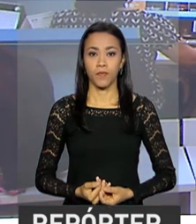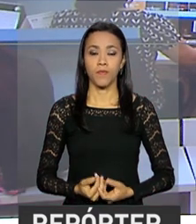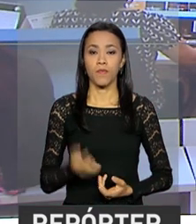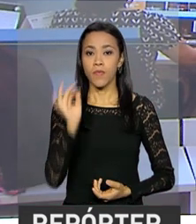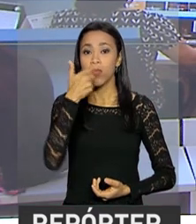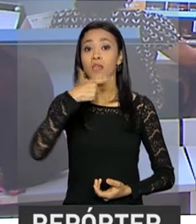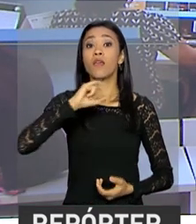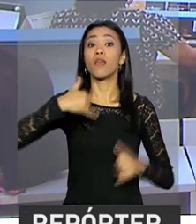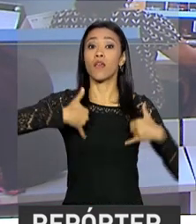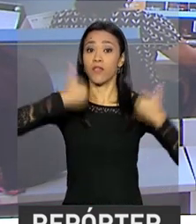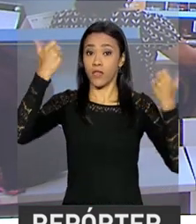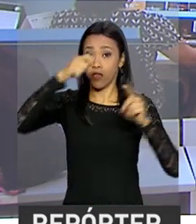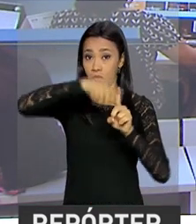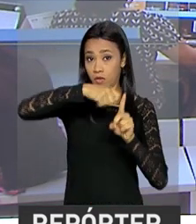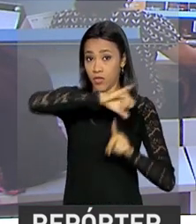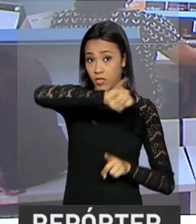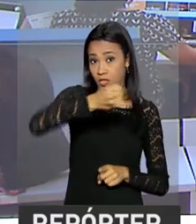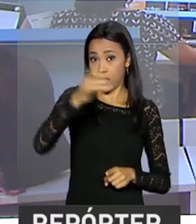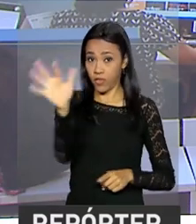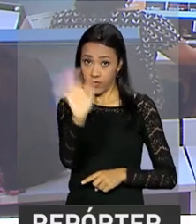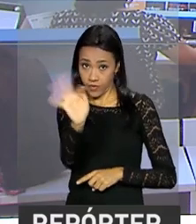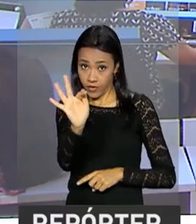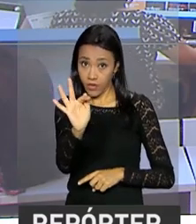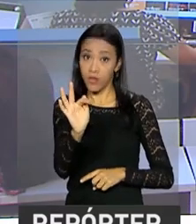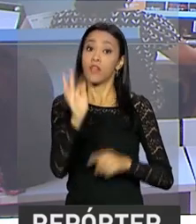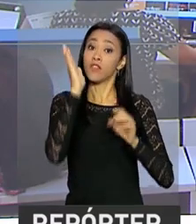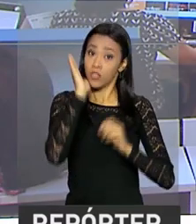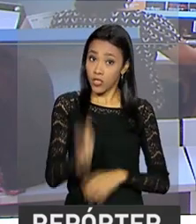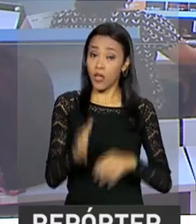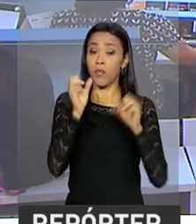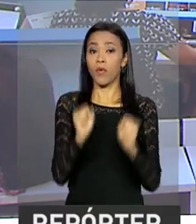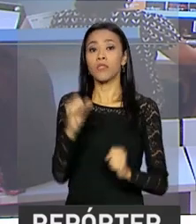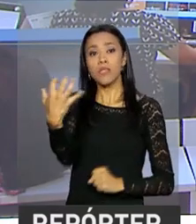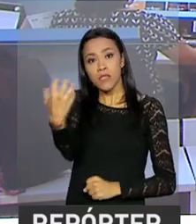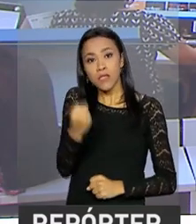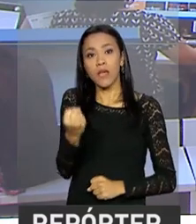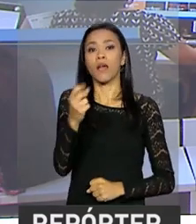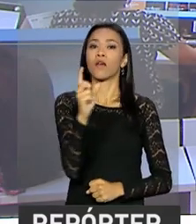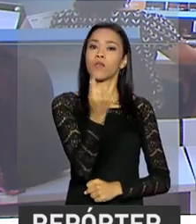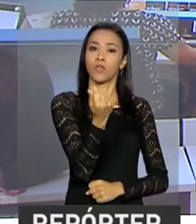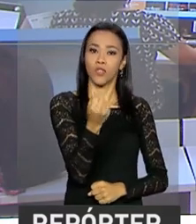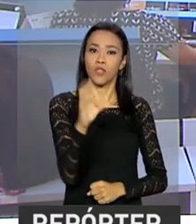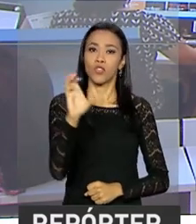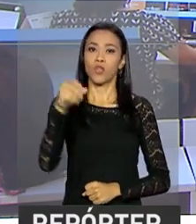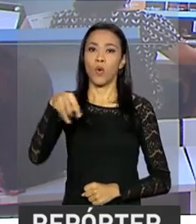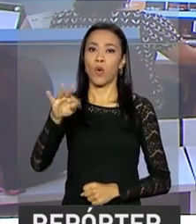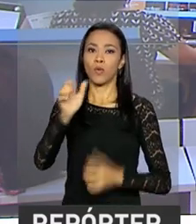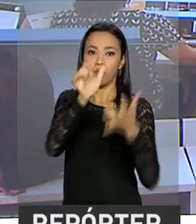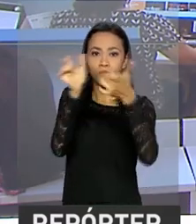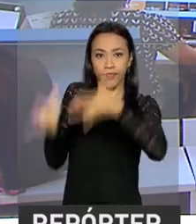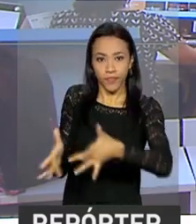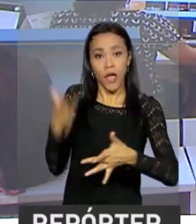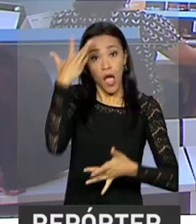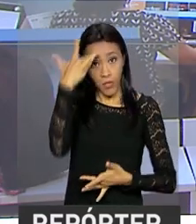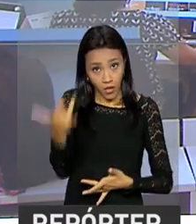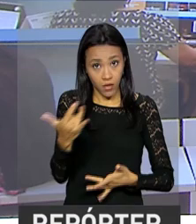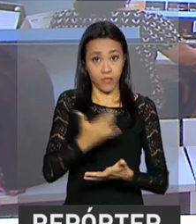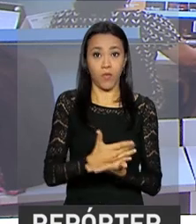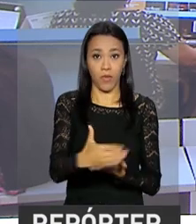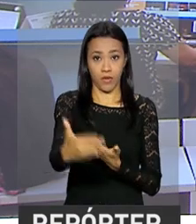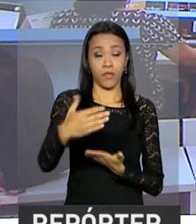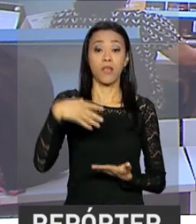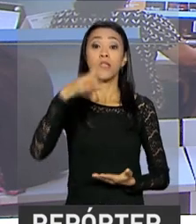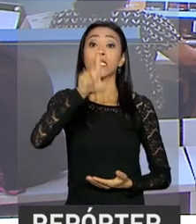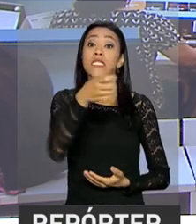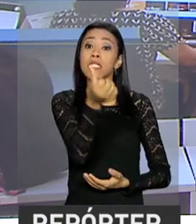e quem faz aniversário nos meses de janeiro e fevereiro já pode sacar o FGTS de contas inativas a partir de amanhã São